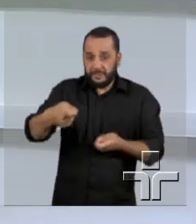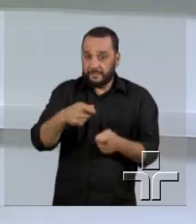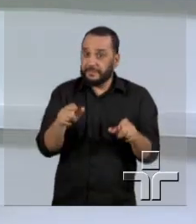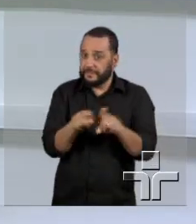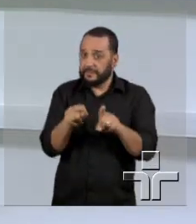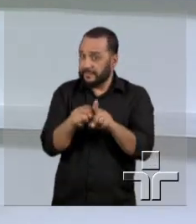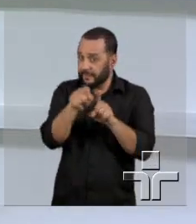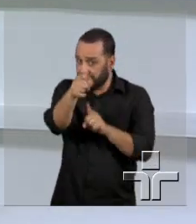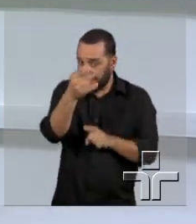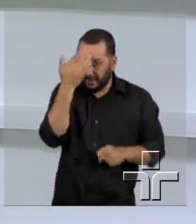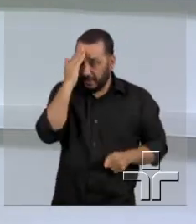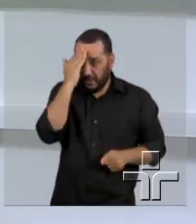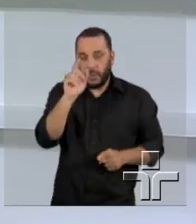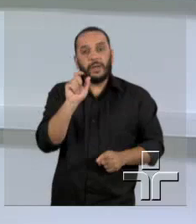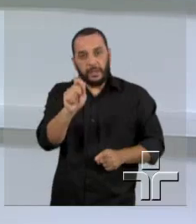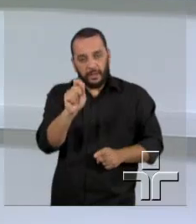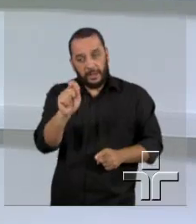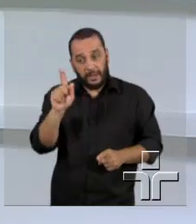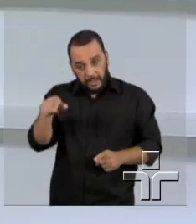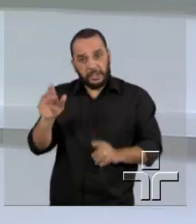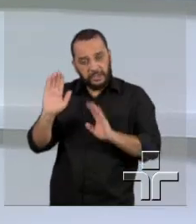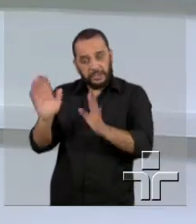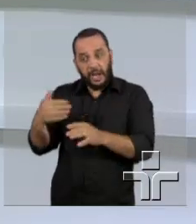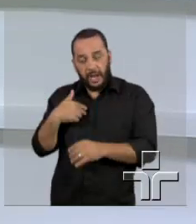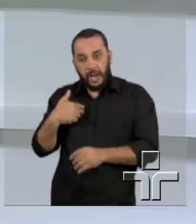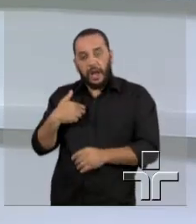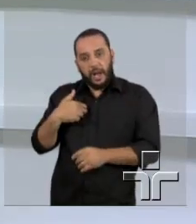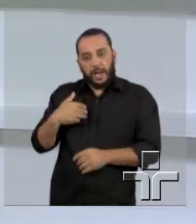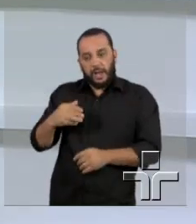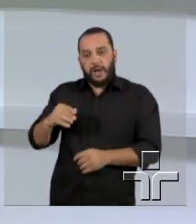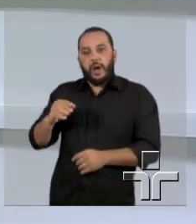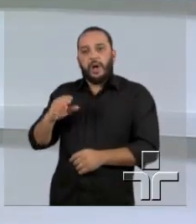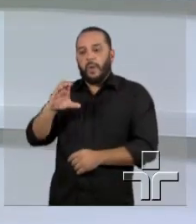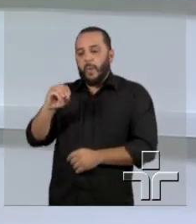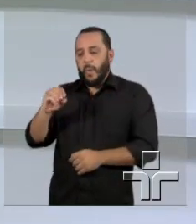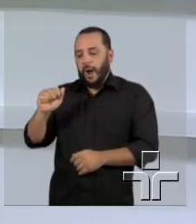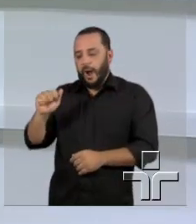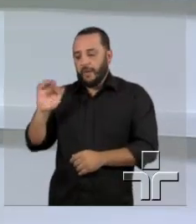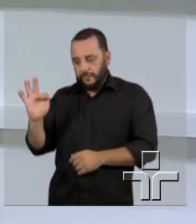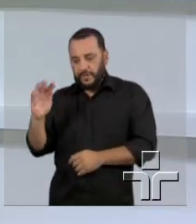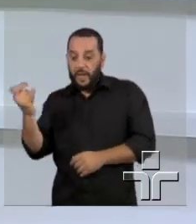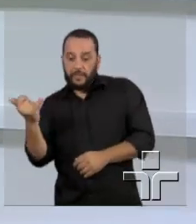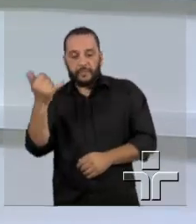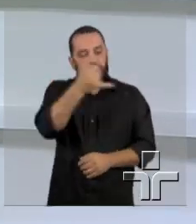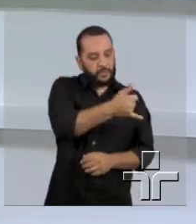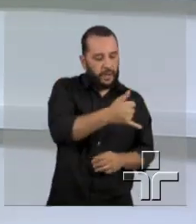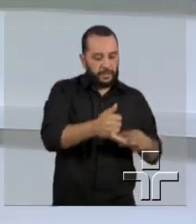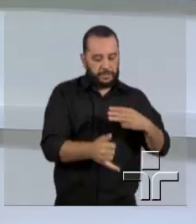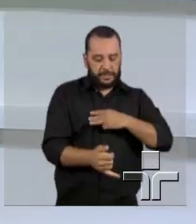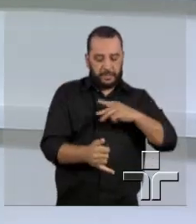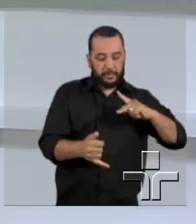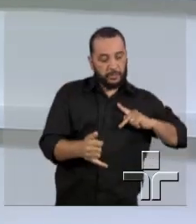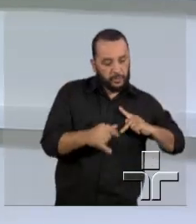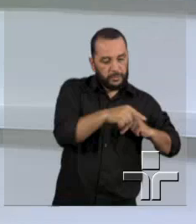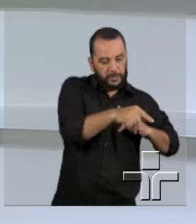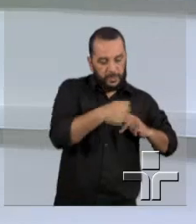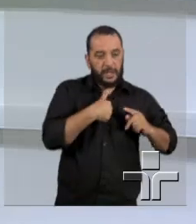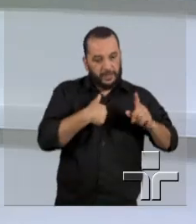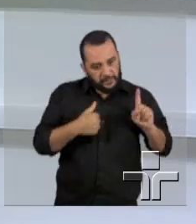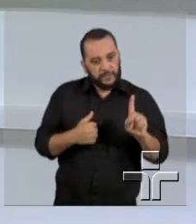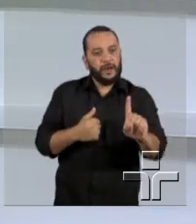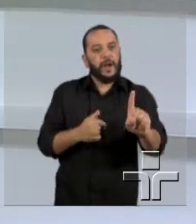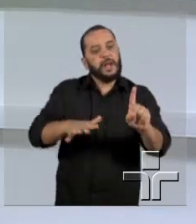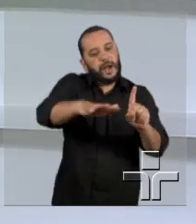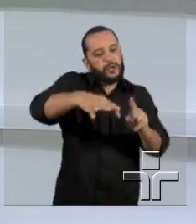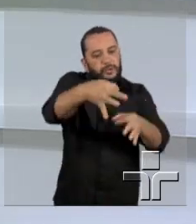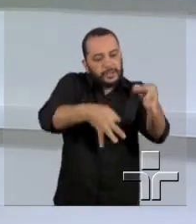está em casa assistindo, recebendo essa informação que o Ministério Público vem ao Judiciário e requer